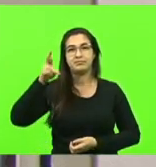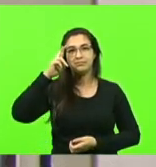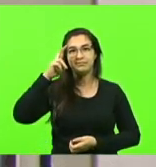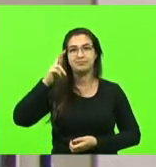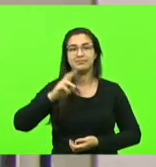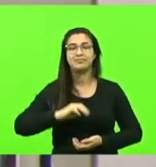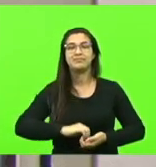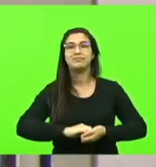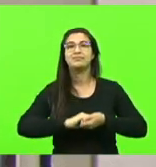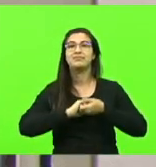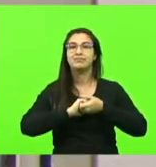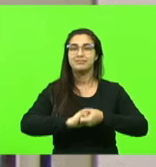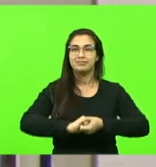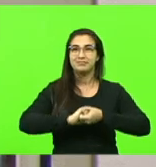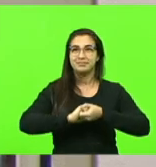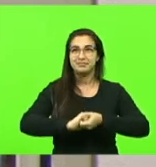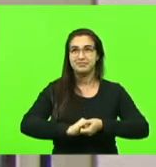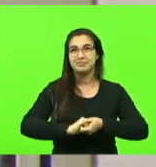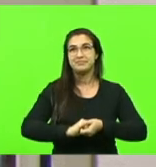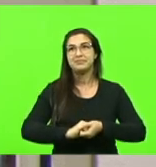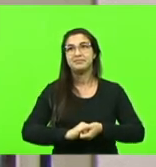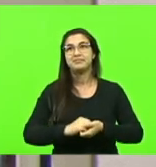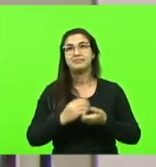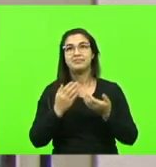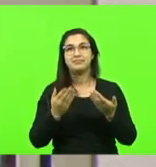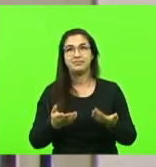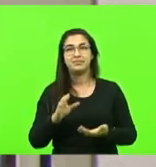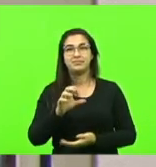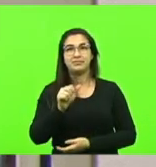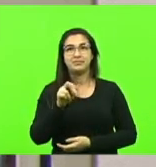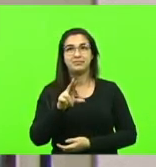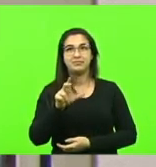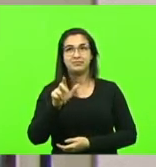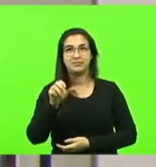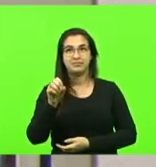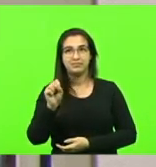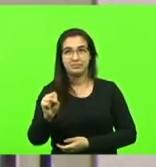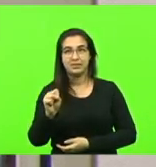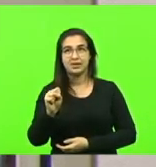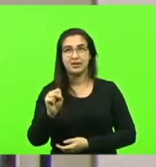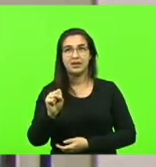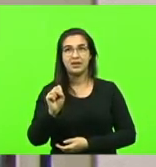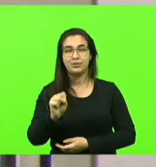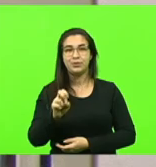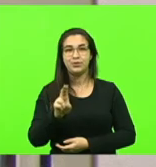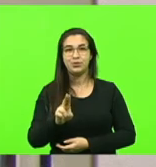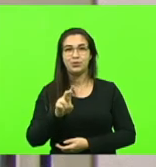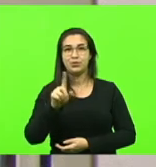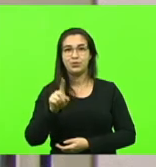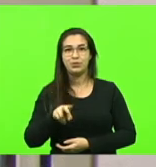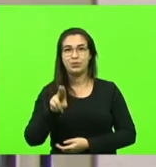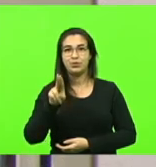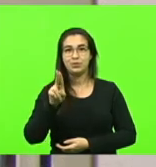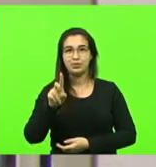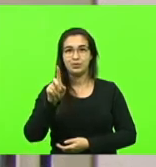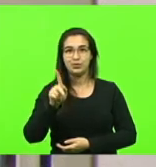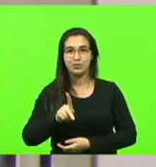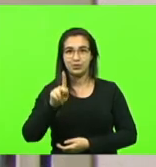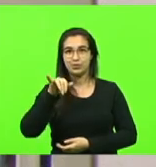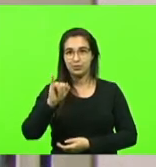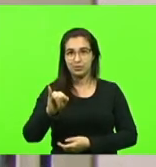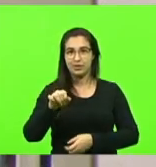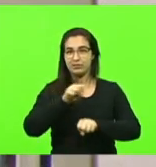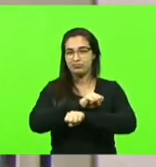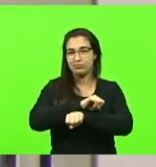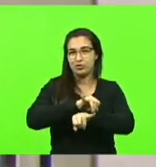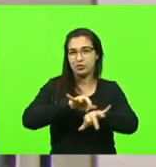cumprimentando o Sensei Carlos Ryugen Suzuki, por ter implantado e difundido os